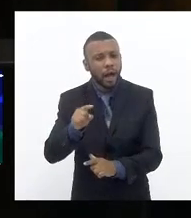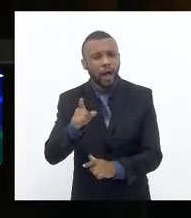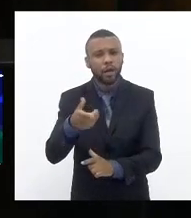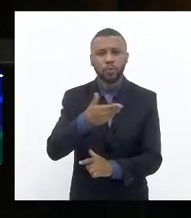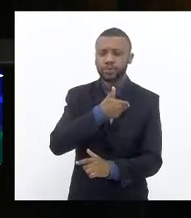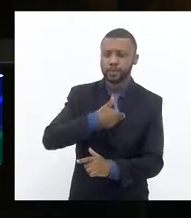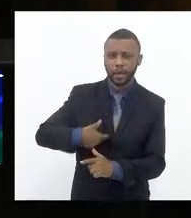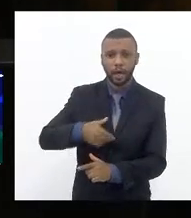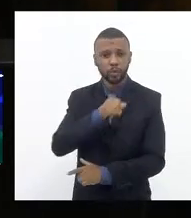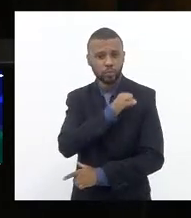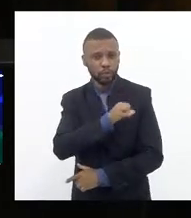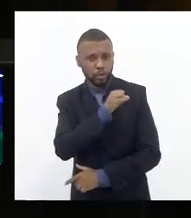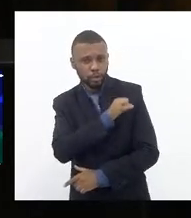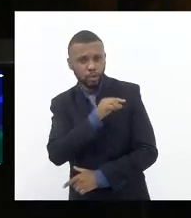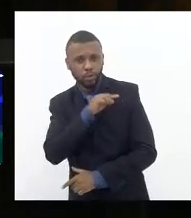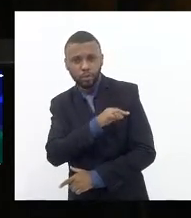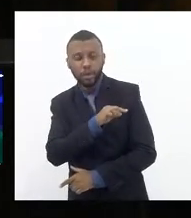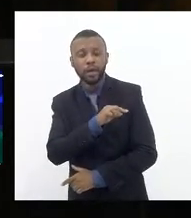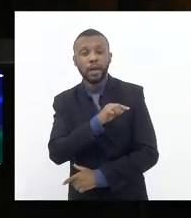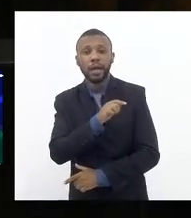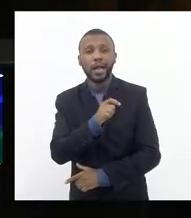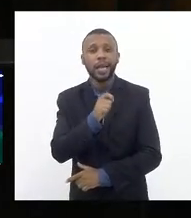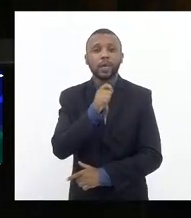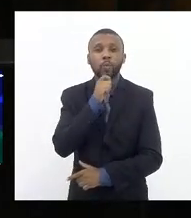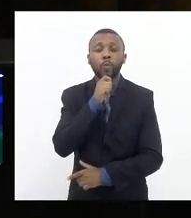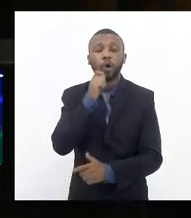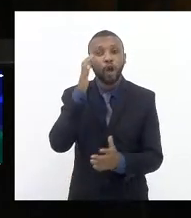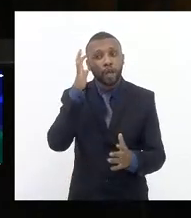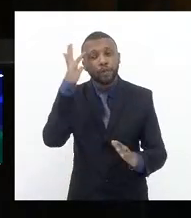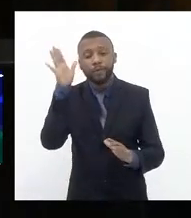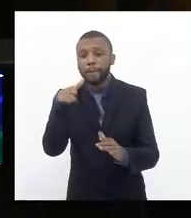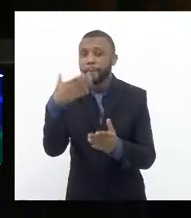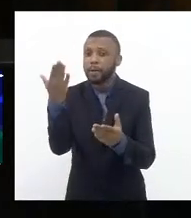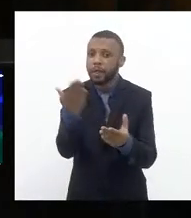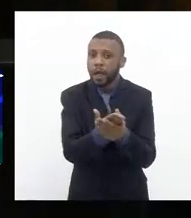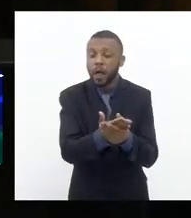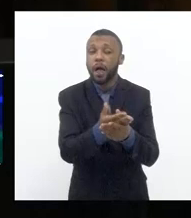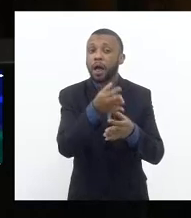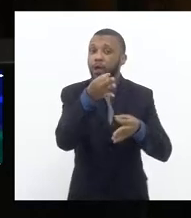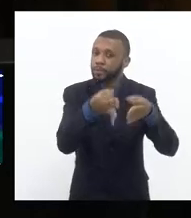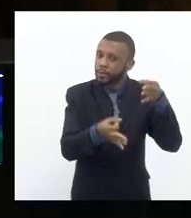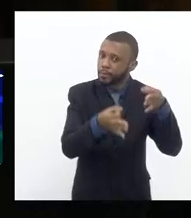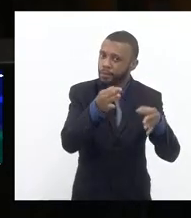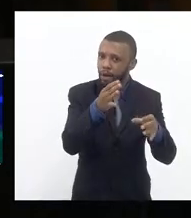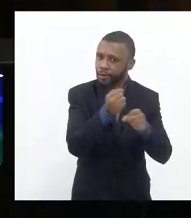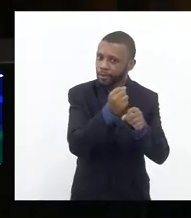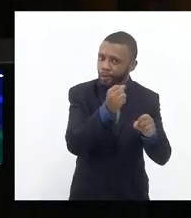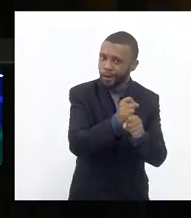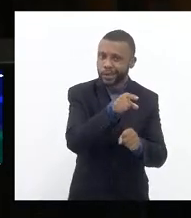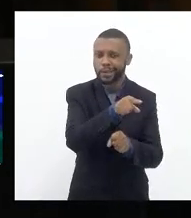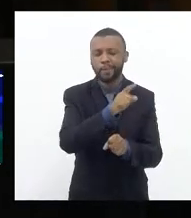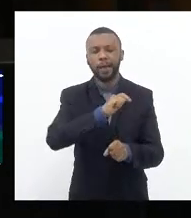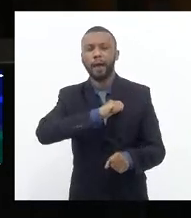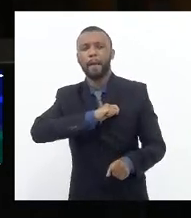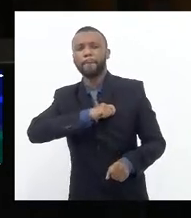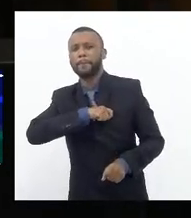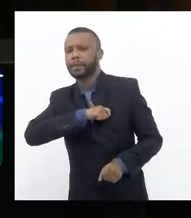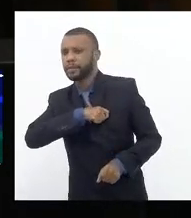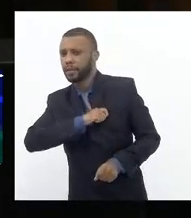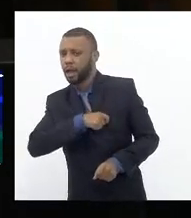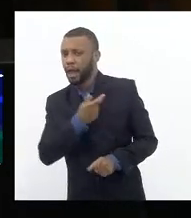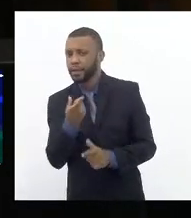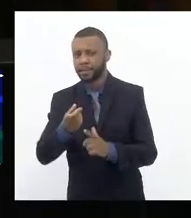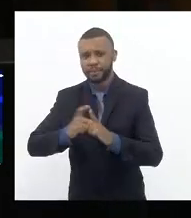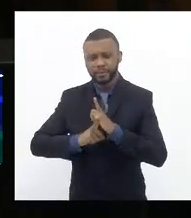ocorreu ao Estado acionar o Tribunal de Contas para fazer uma auditoria desta dívida? Será que é esse